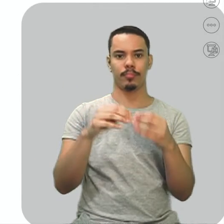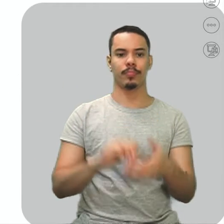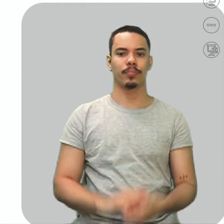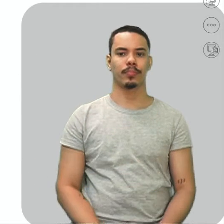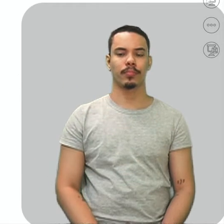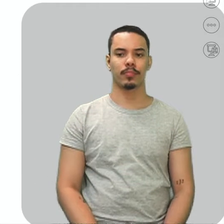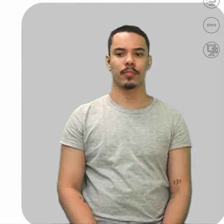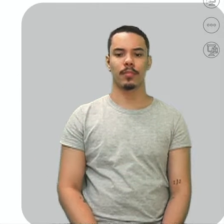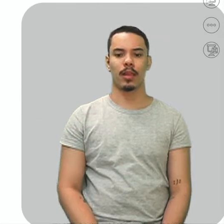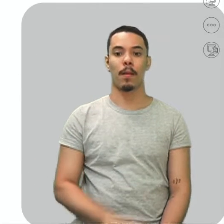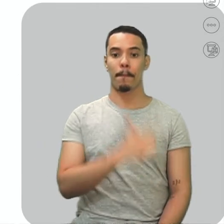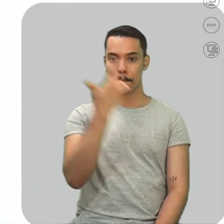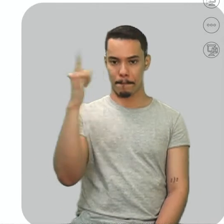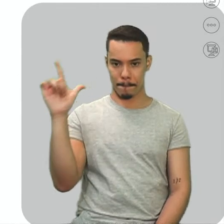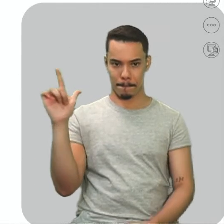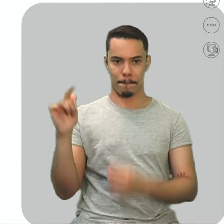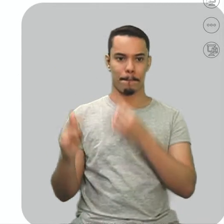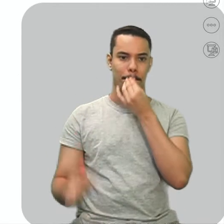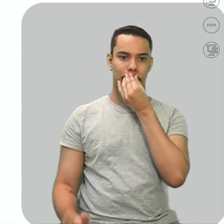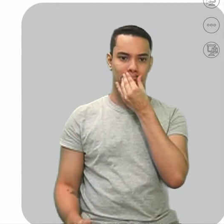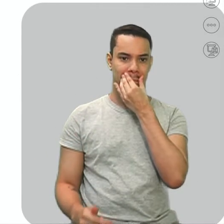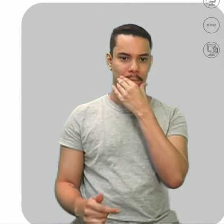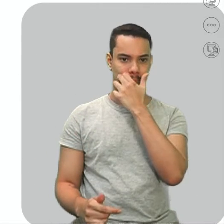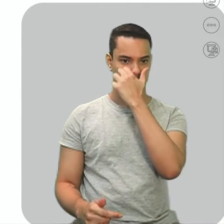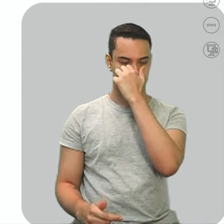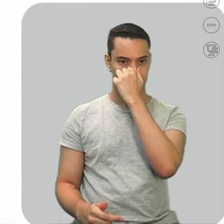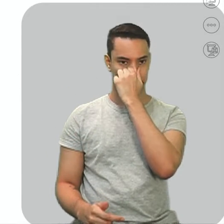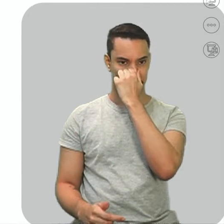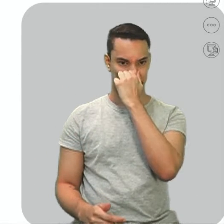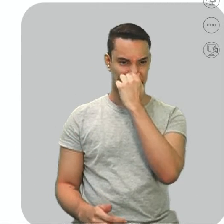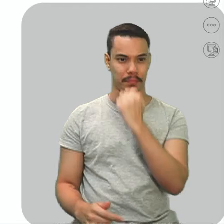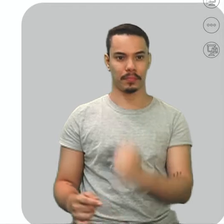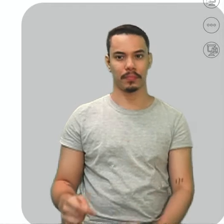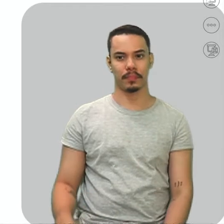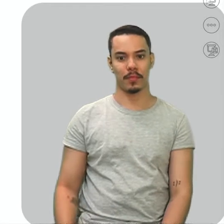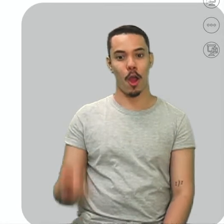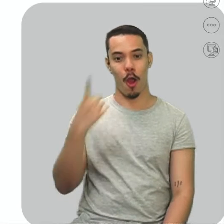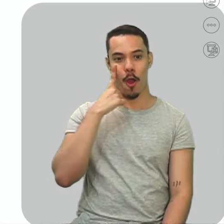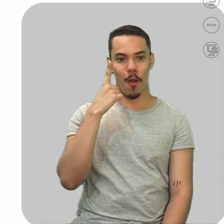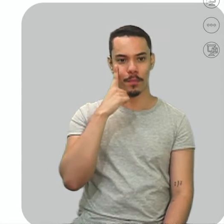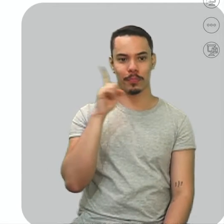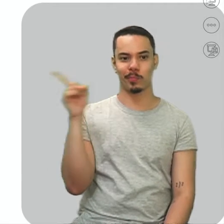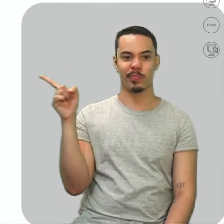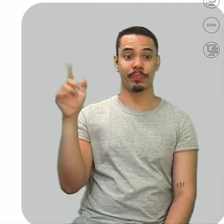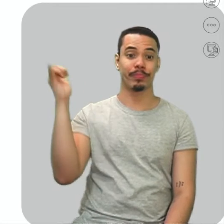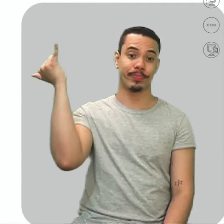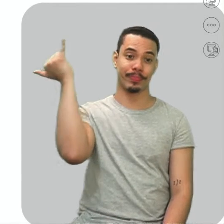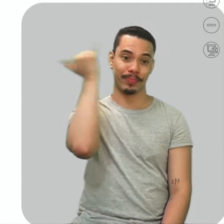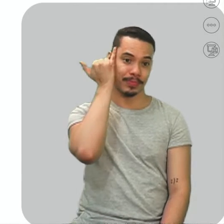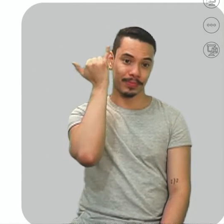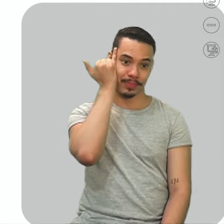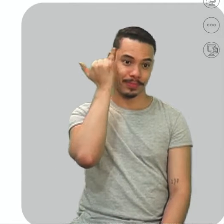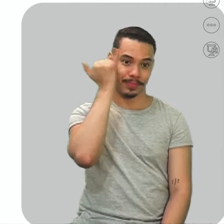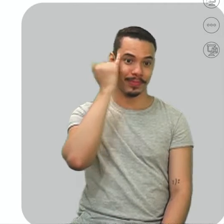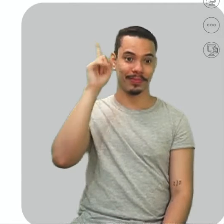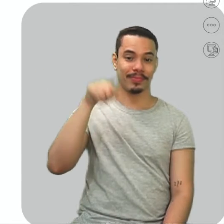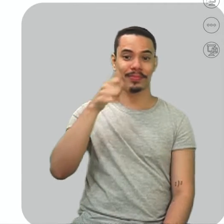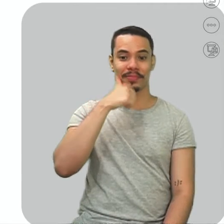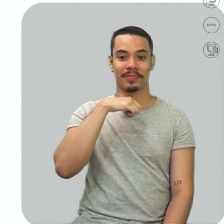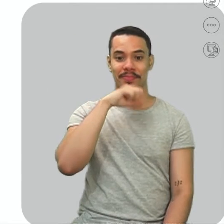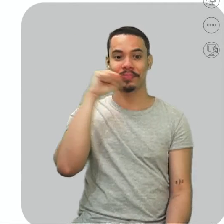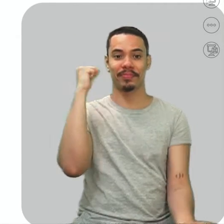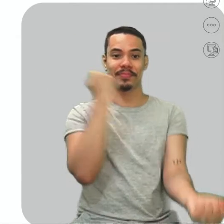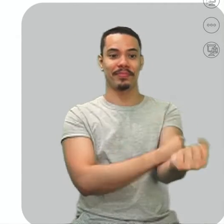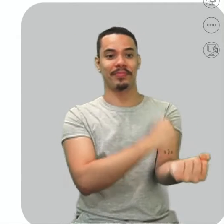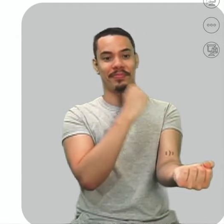e as outras aqui e olha só a preguiça é